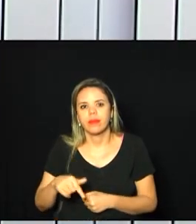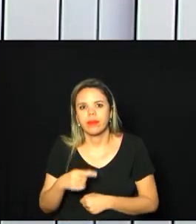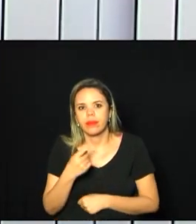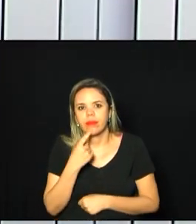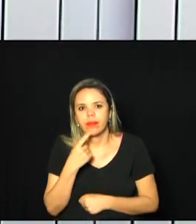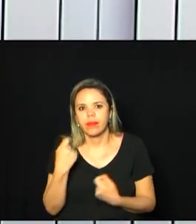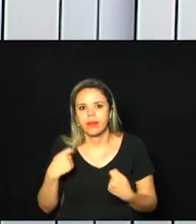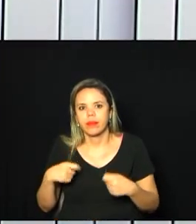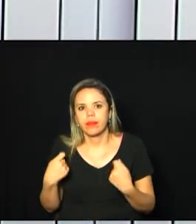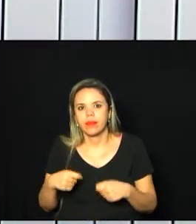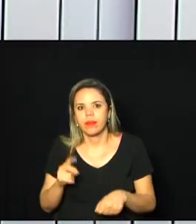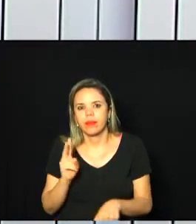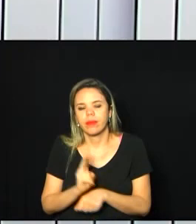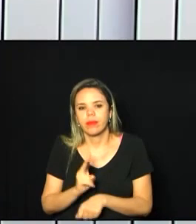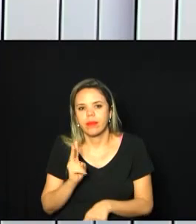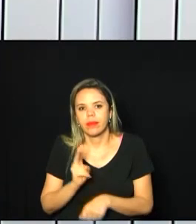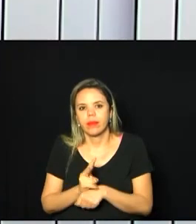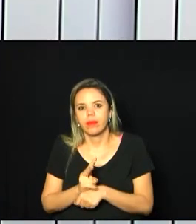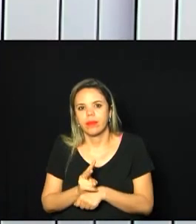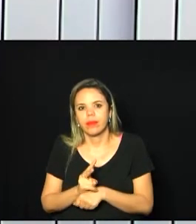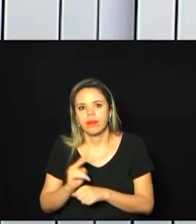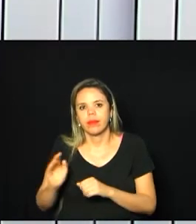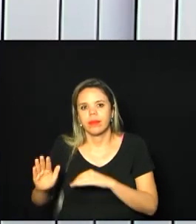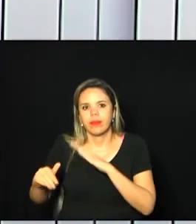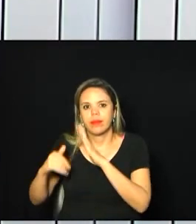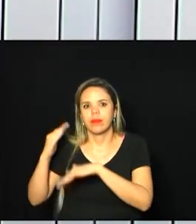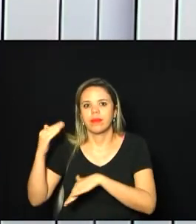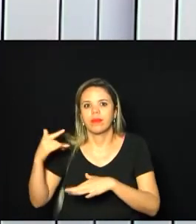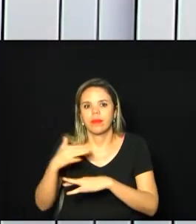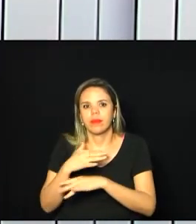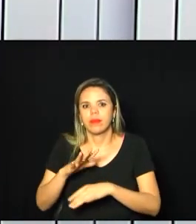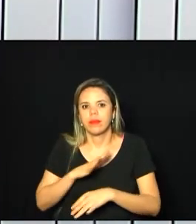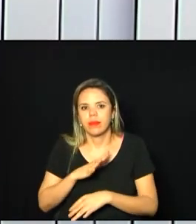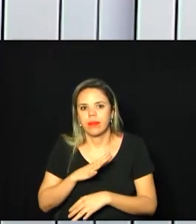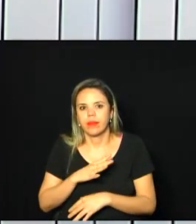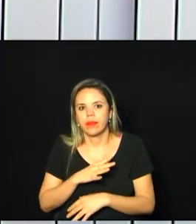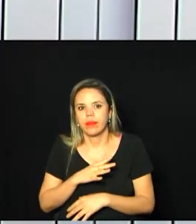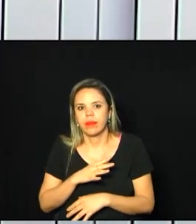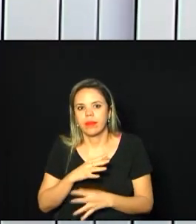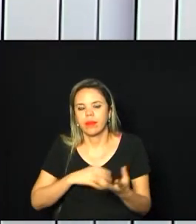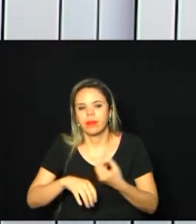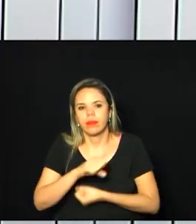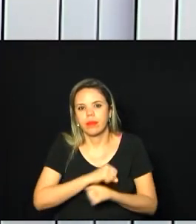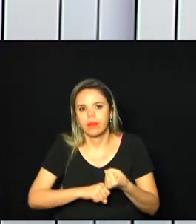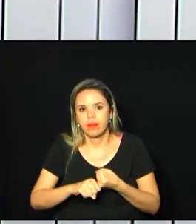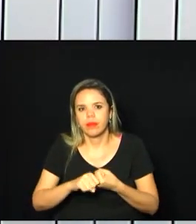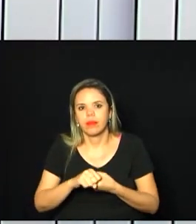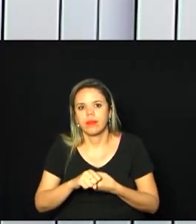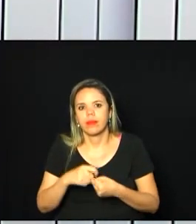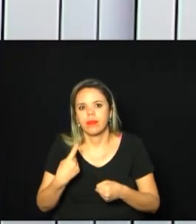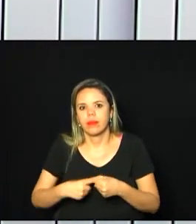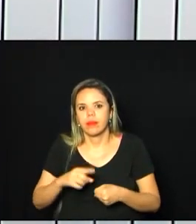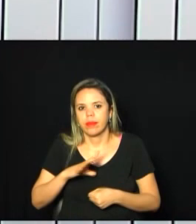Campinas precisa cuidar tanto do desenvolvimento urbano quanto sustentável. O município tem um zoneamento